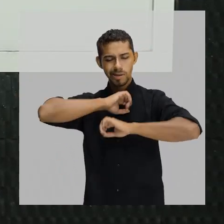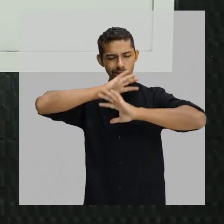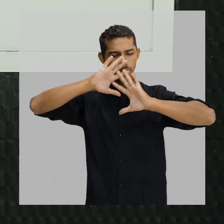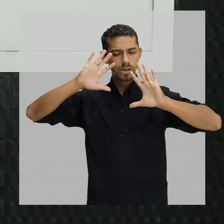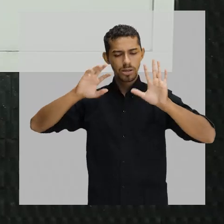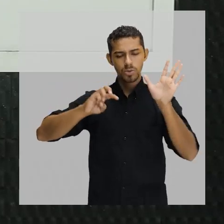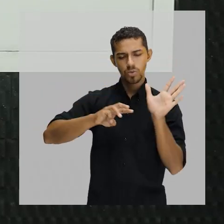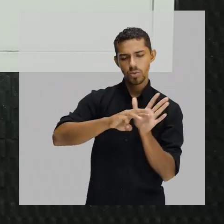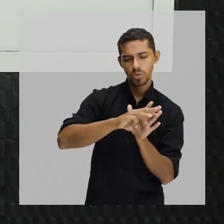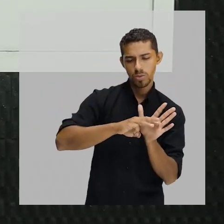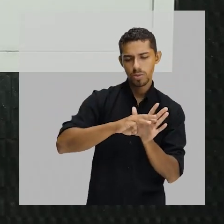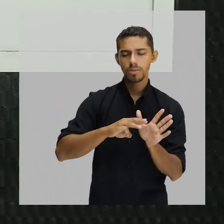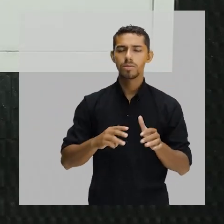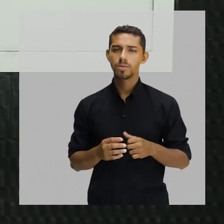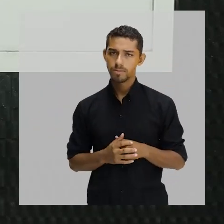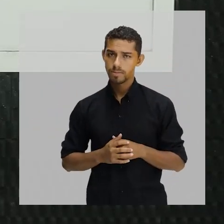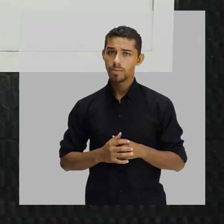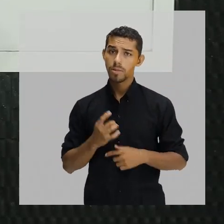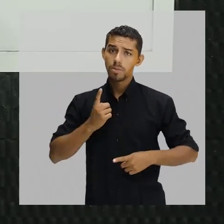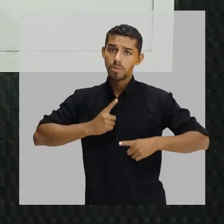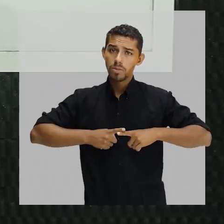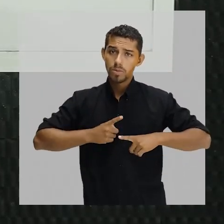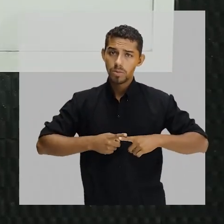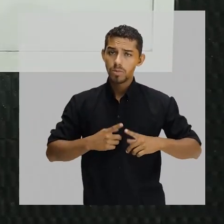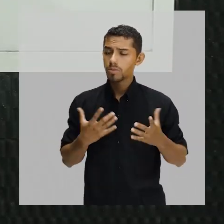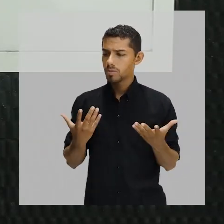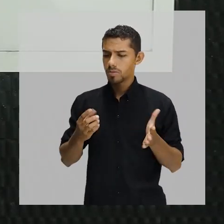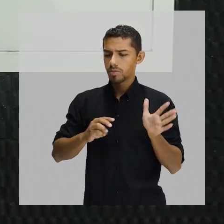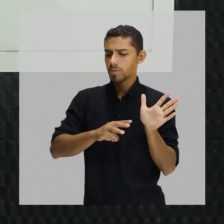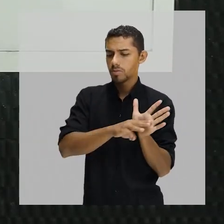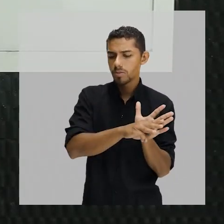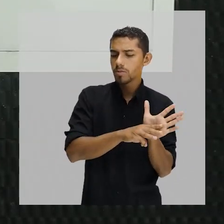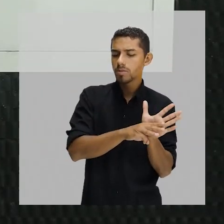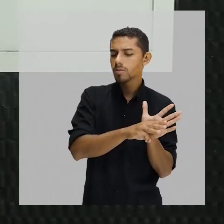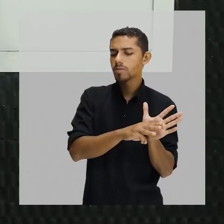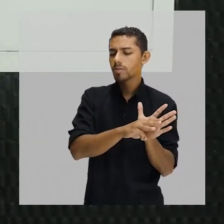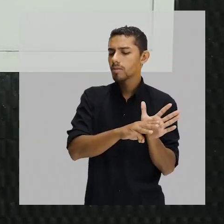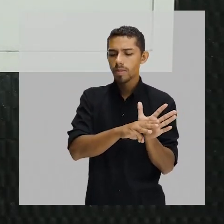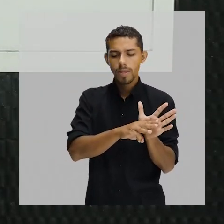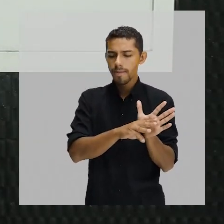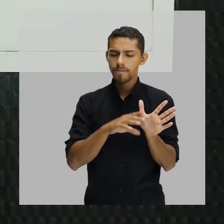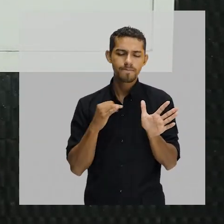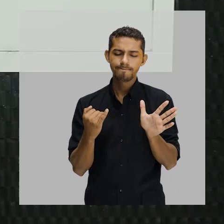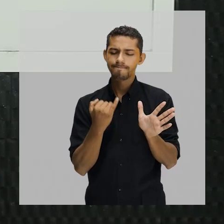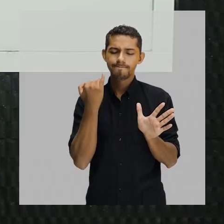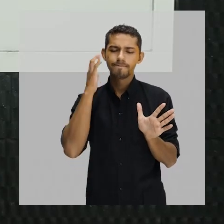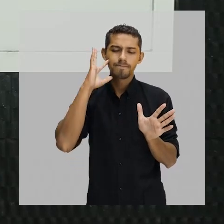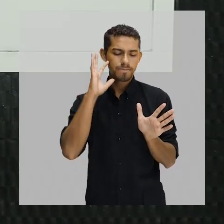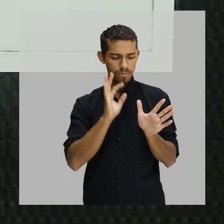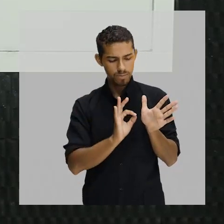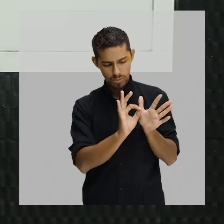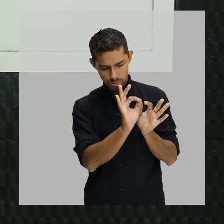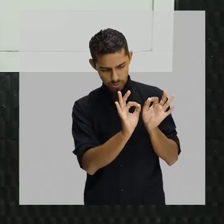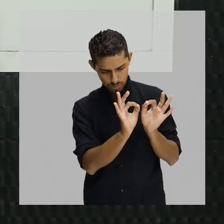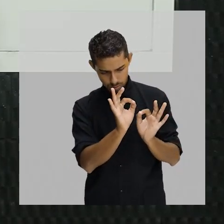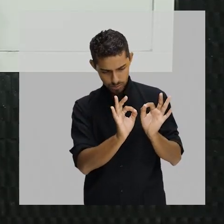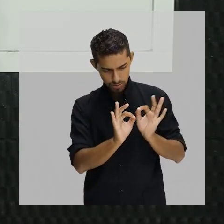método, tá? Por quê? Por que, que o método ele é tão fundamental assim? Porque ele organiza,